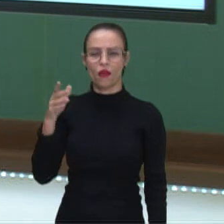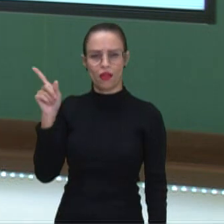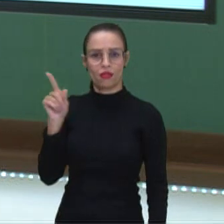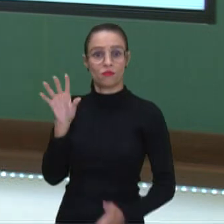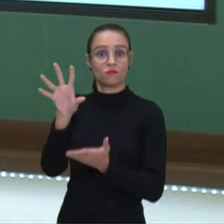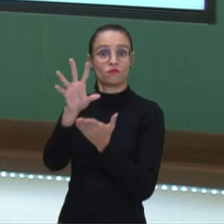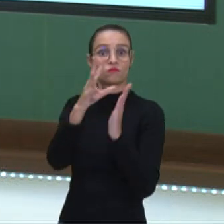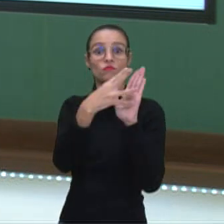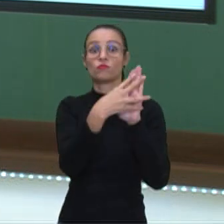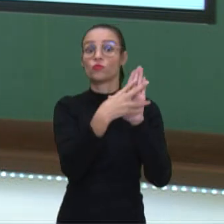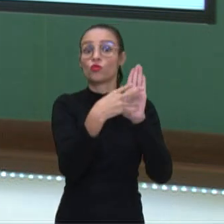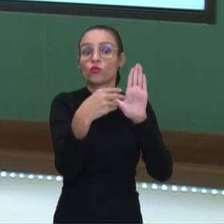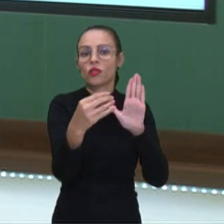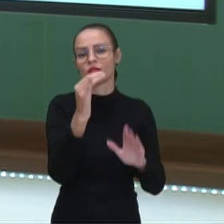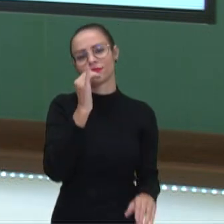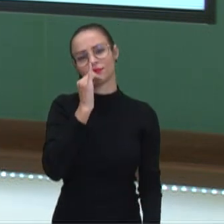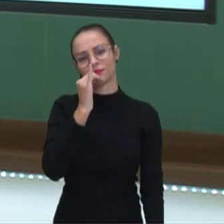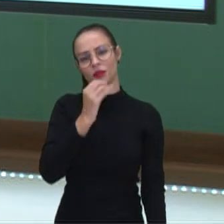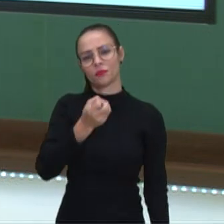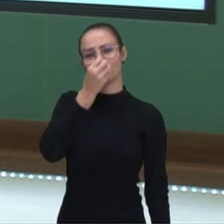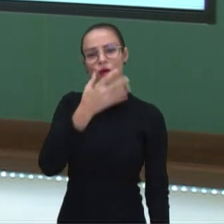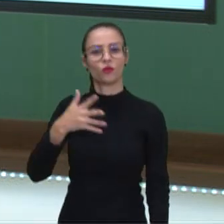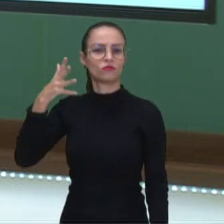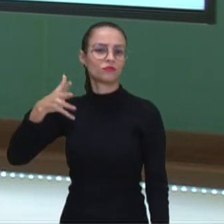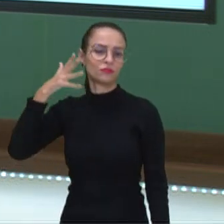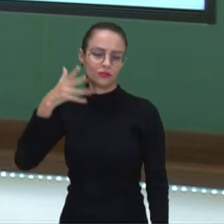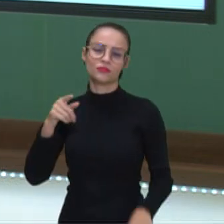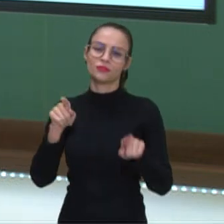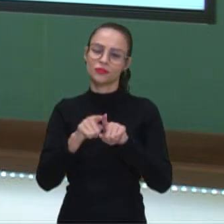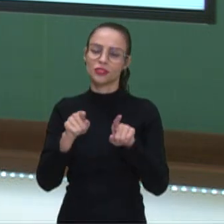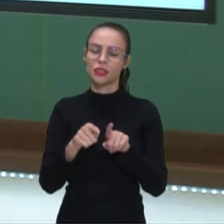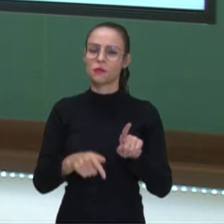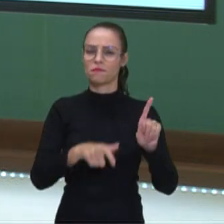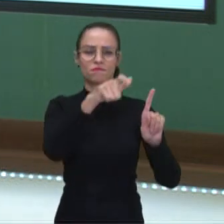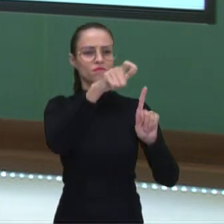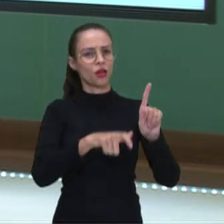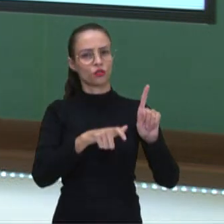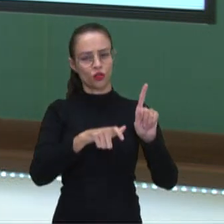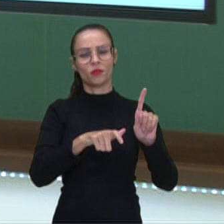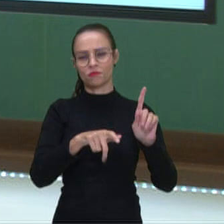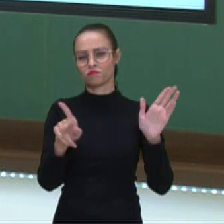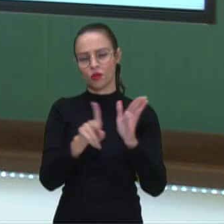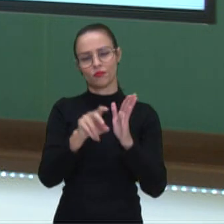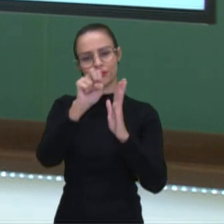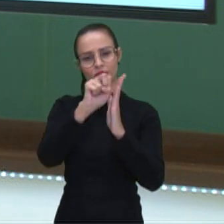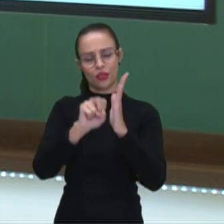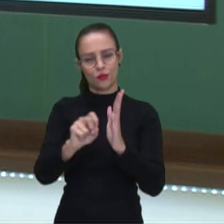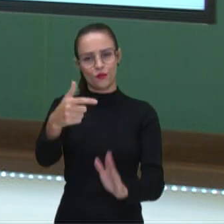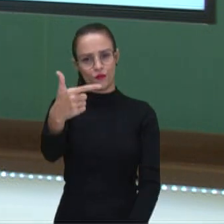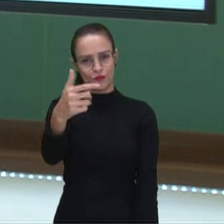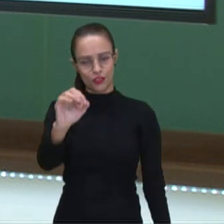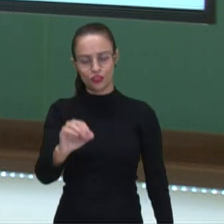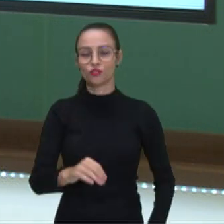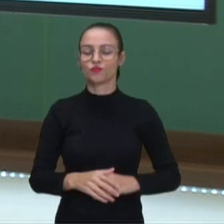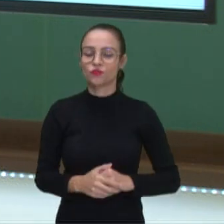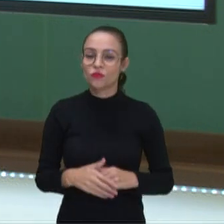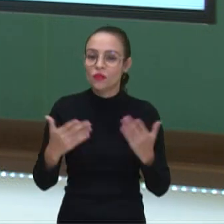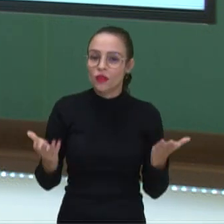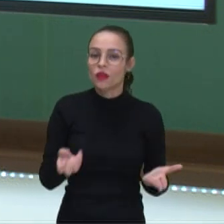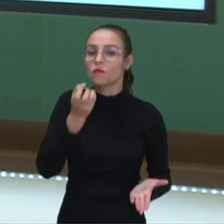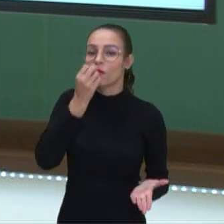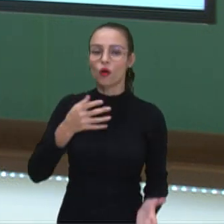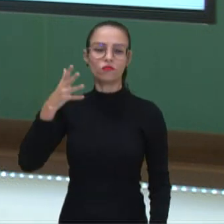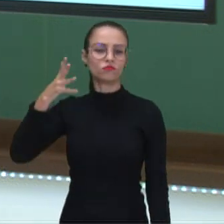né, aí de uma boa oratória, além de ser um exemplo de uma personalidade do século XX. Então, um bom discurso deve